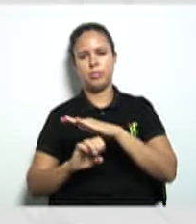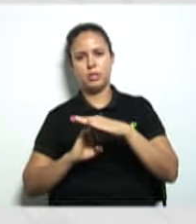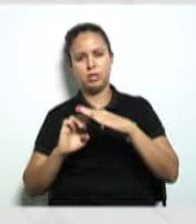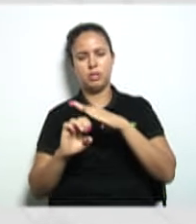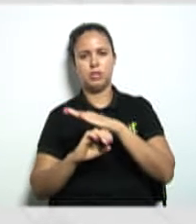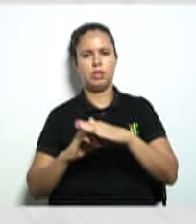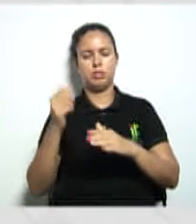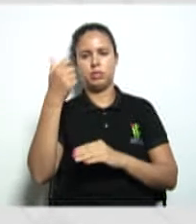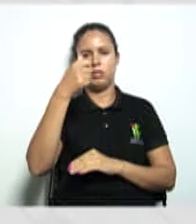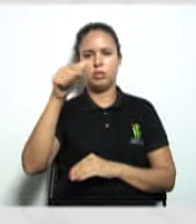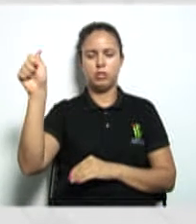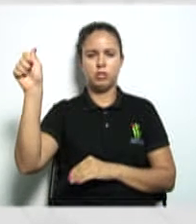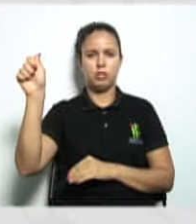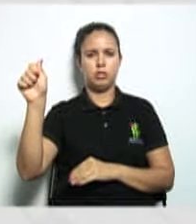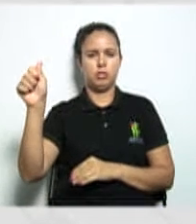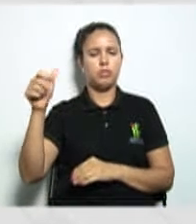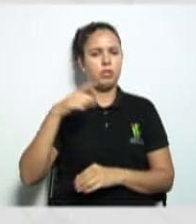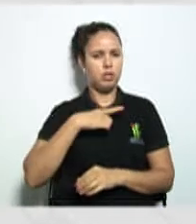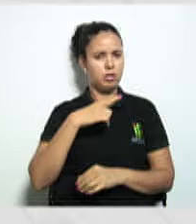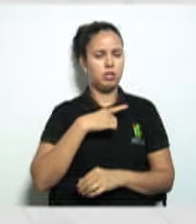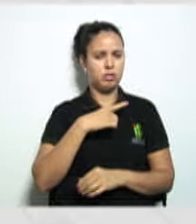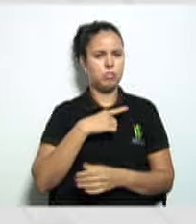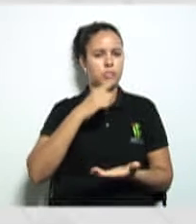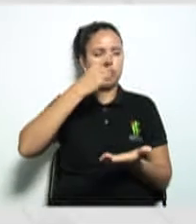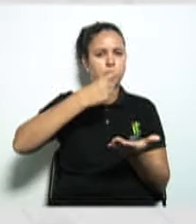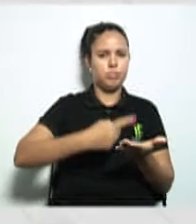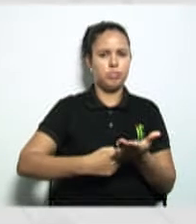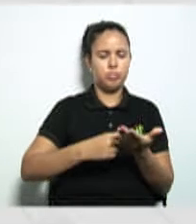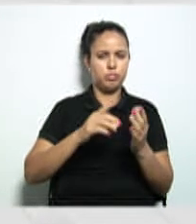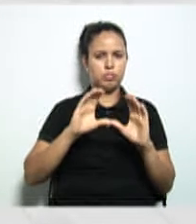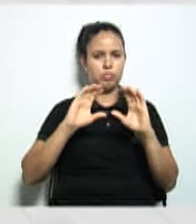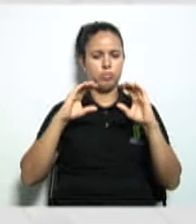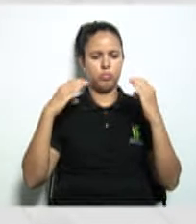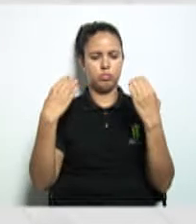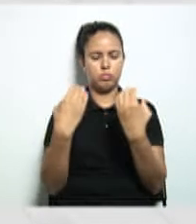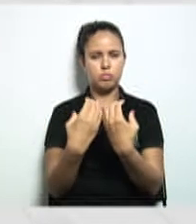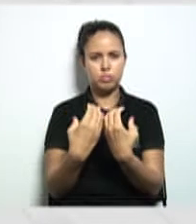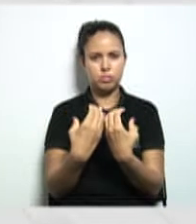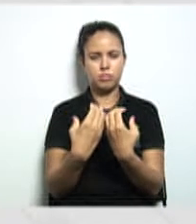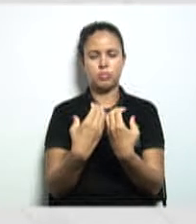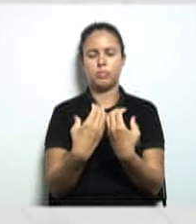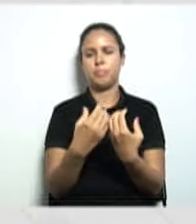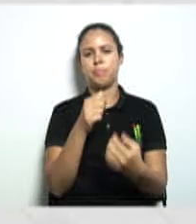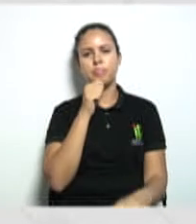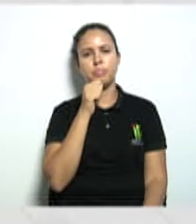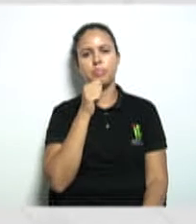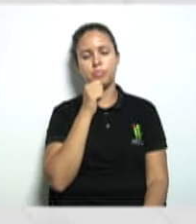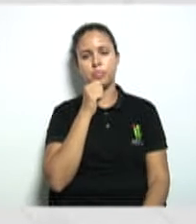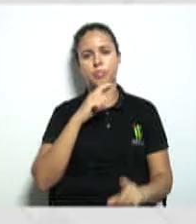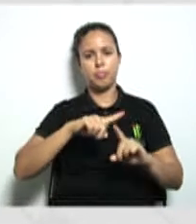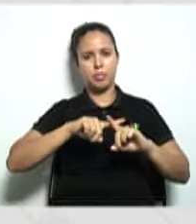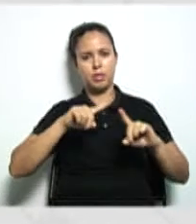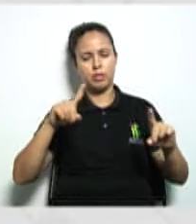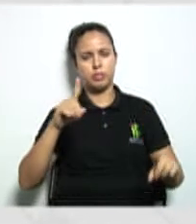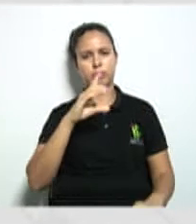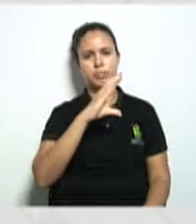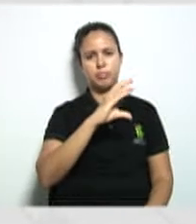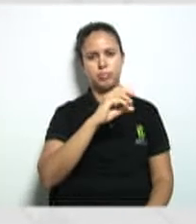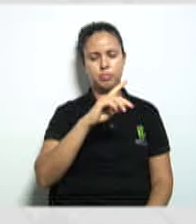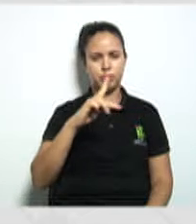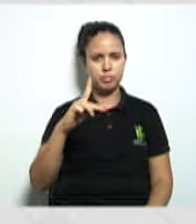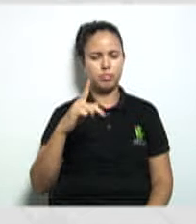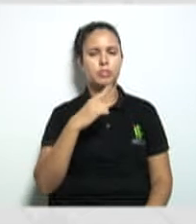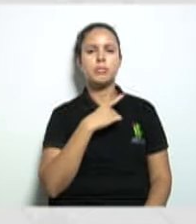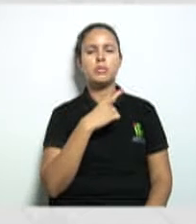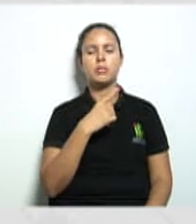comunidade, aonde ele foi criado. E já a cooperativa não, ela tem essa preocupação das suas